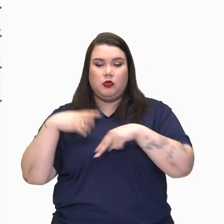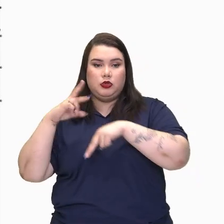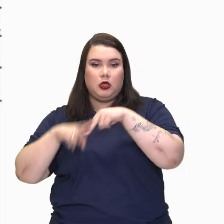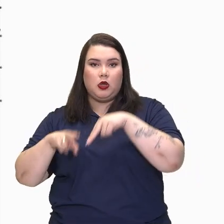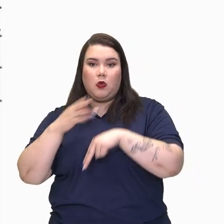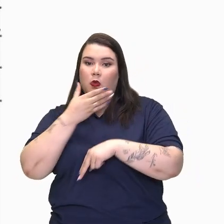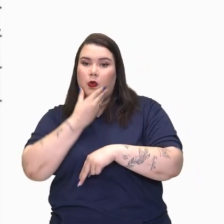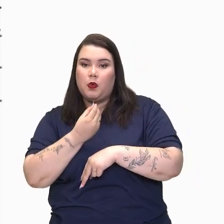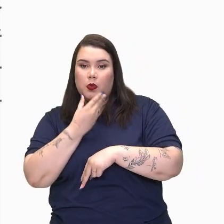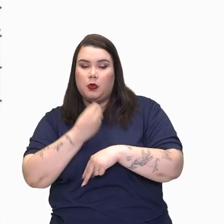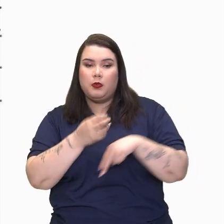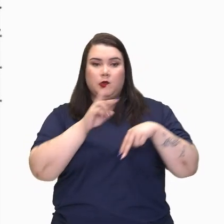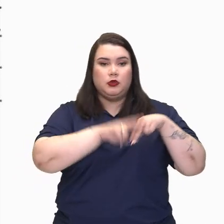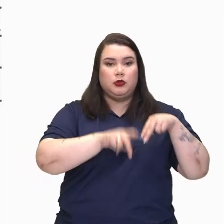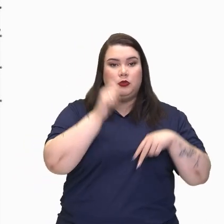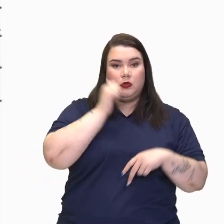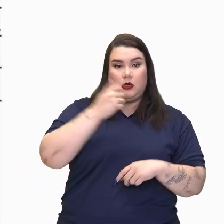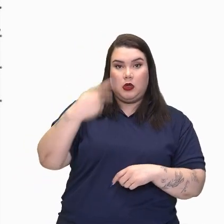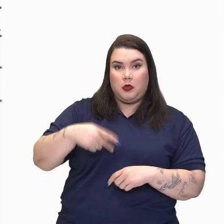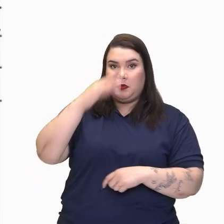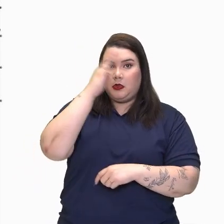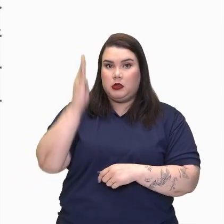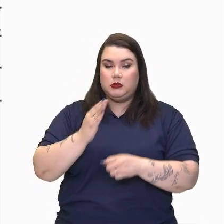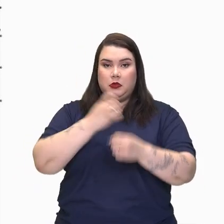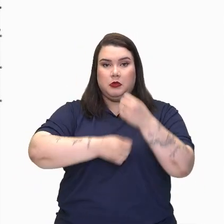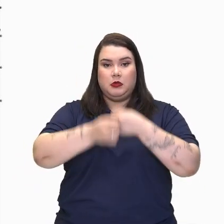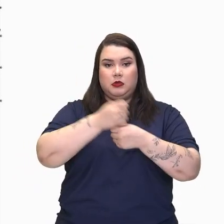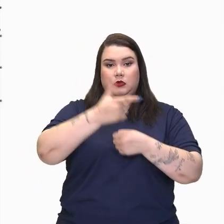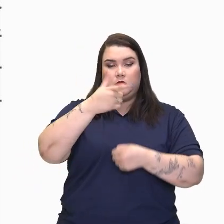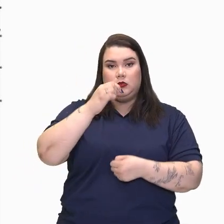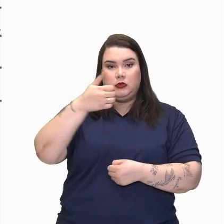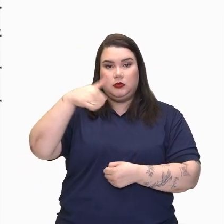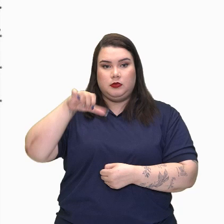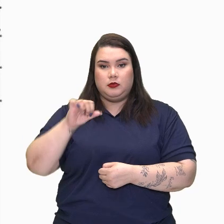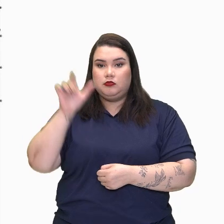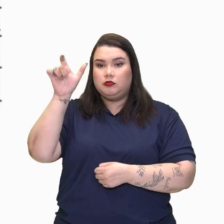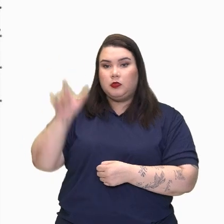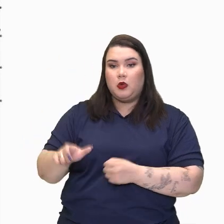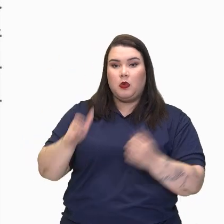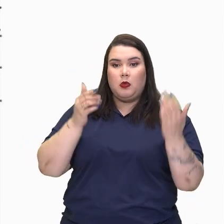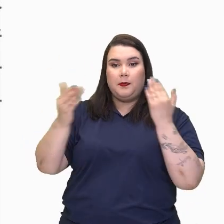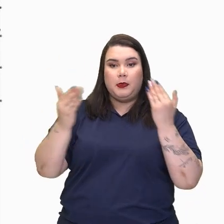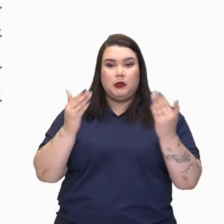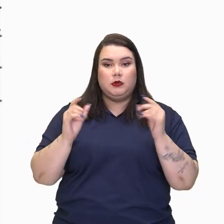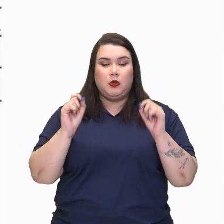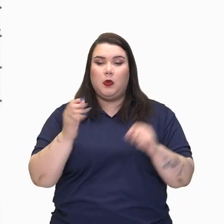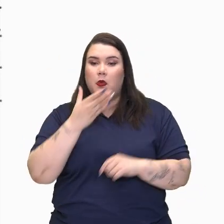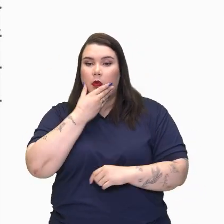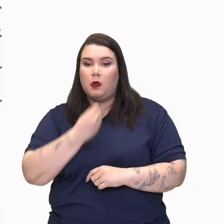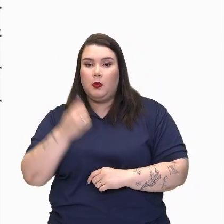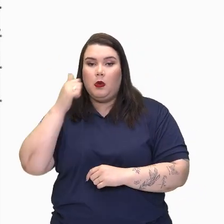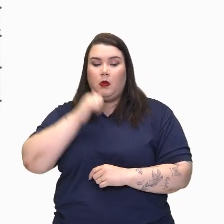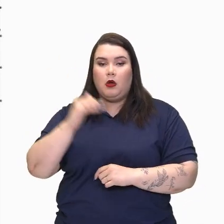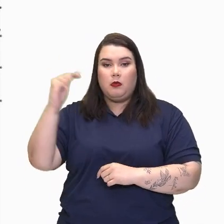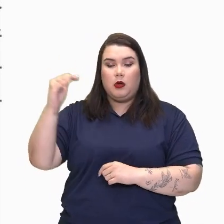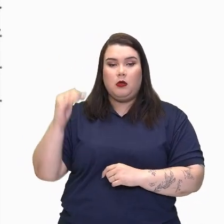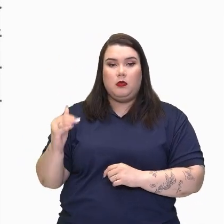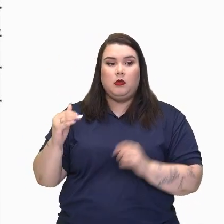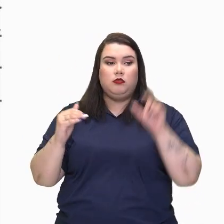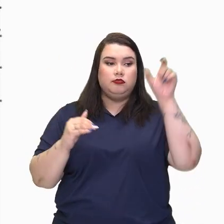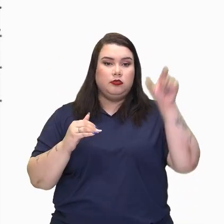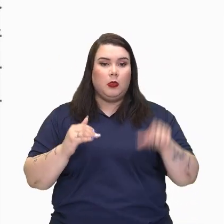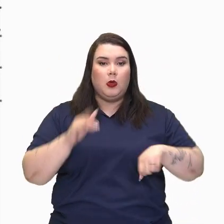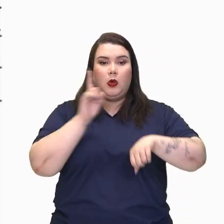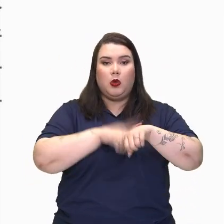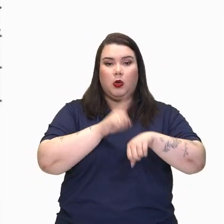Então, nós temos aí no Brasil, isso em 2019, de um lado nós temos a comparação aí homens, mulheres, e de outro